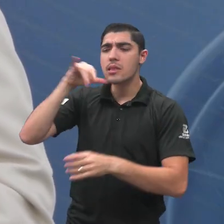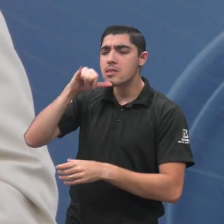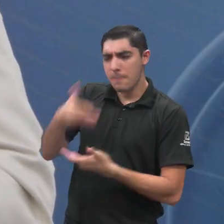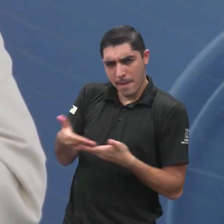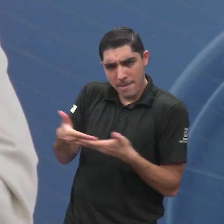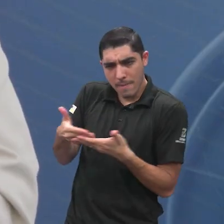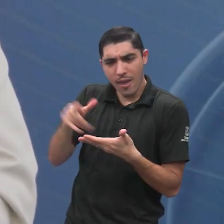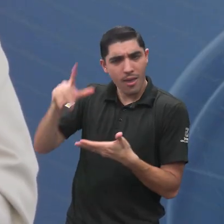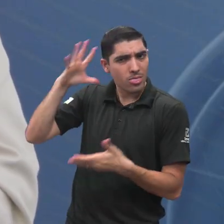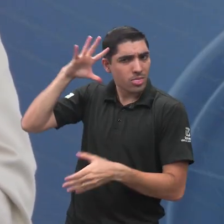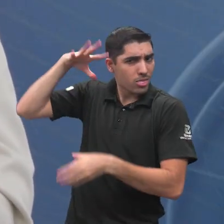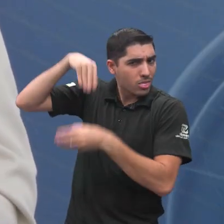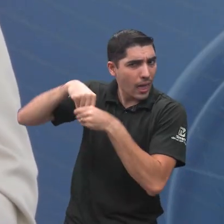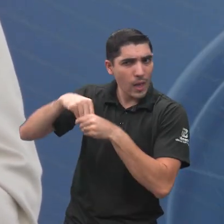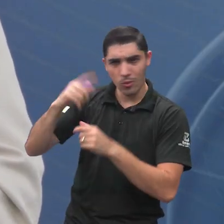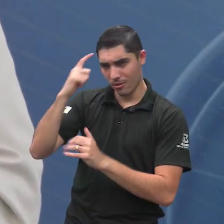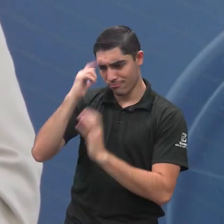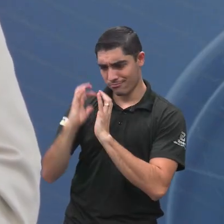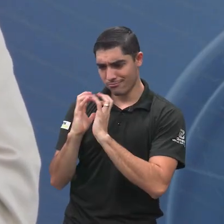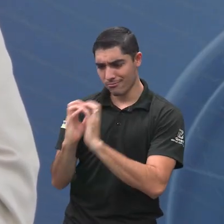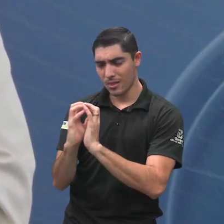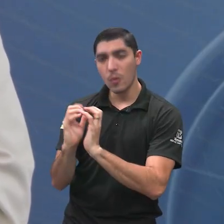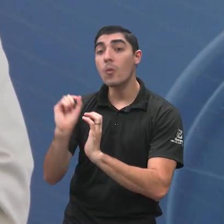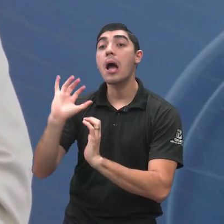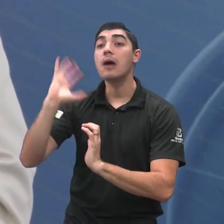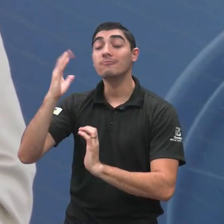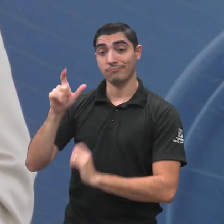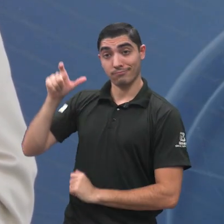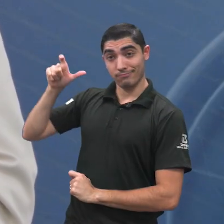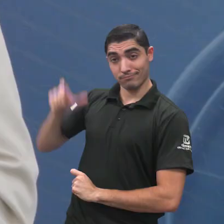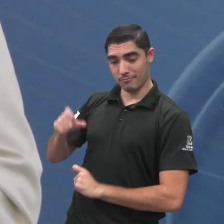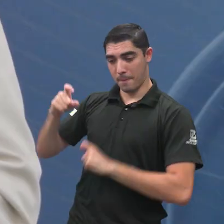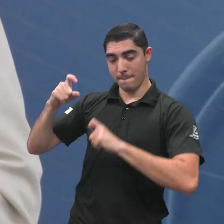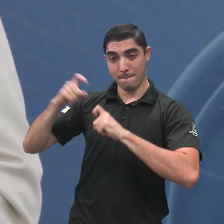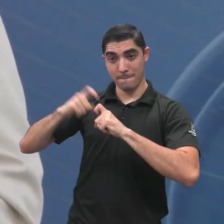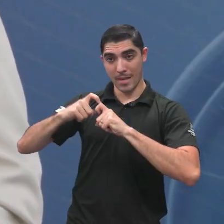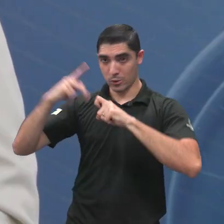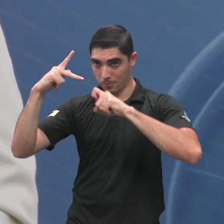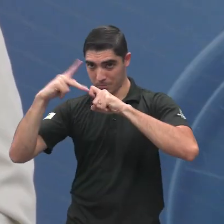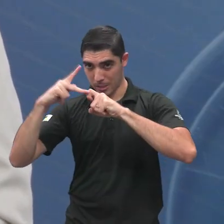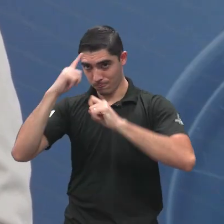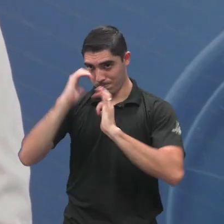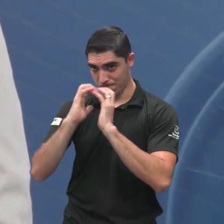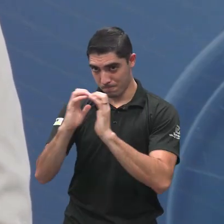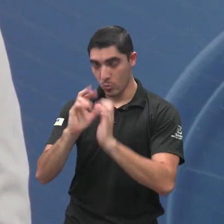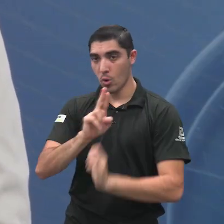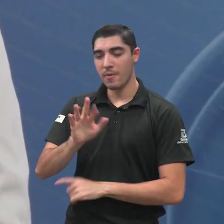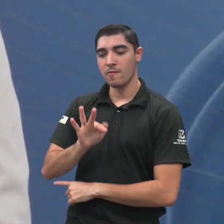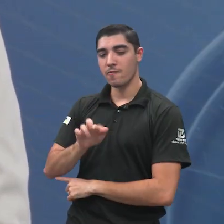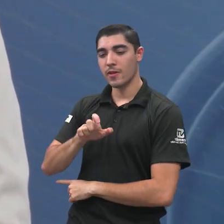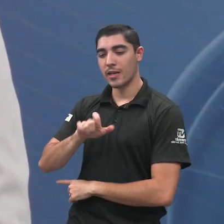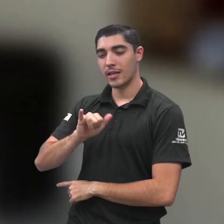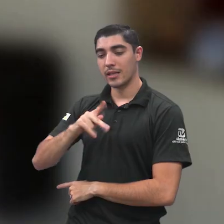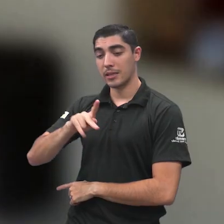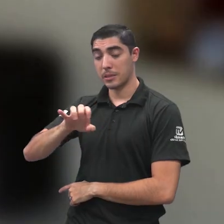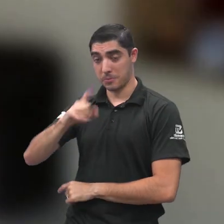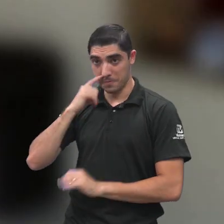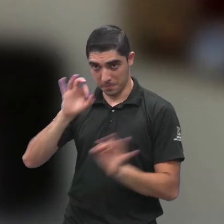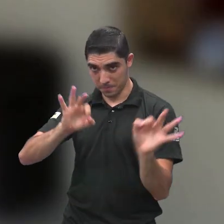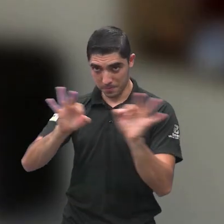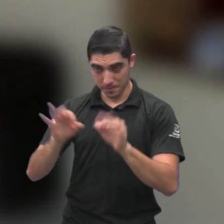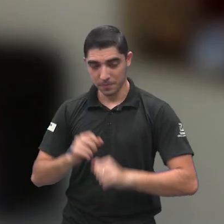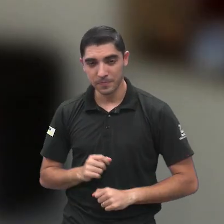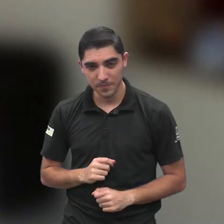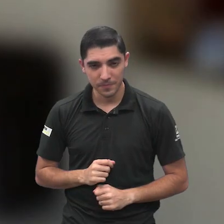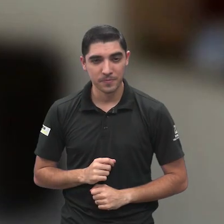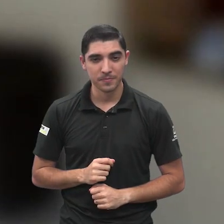nesses primeiros dias e meses é o neuropediatra Dr. Felipe Jorge. Vamos conferir. Primeiramente,